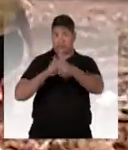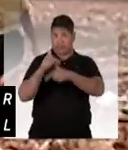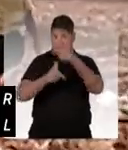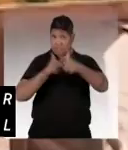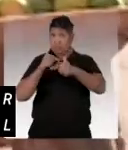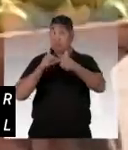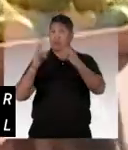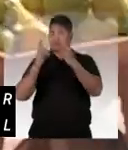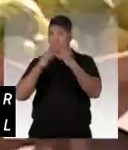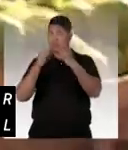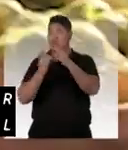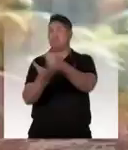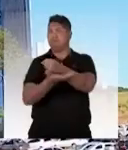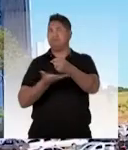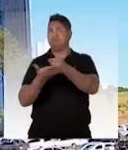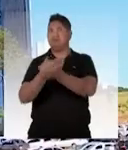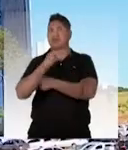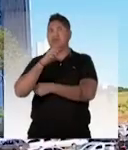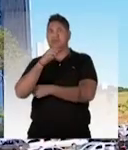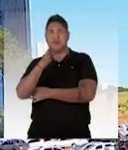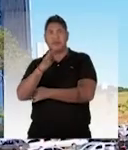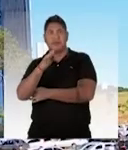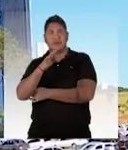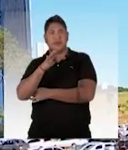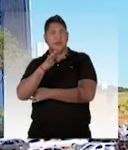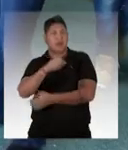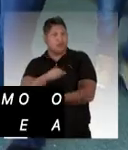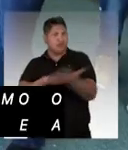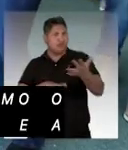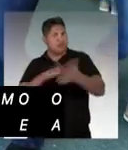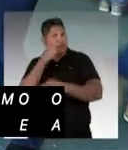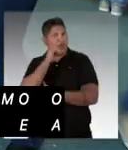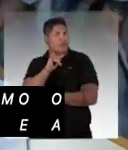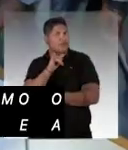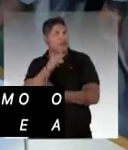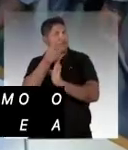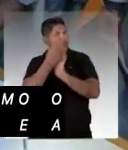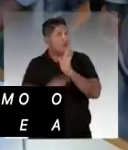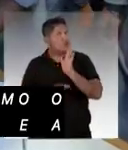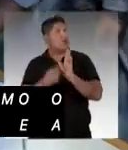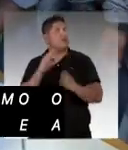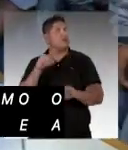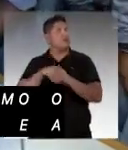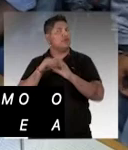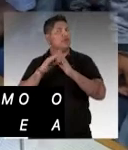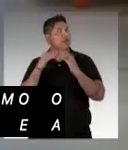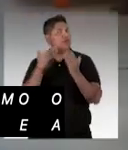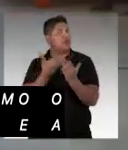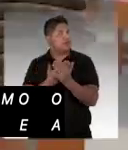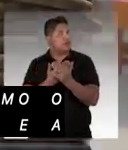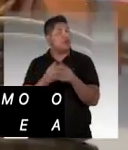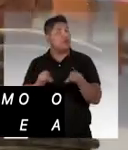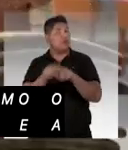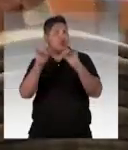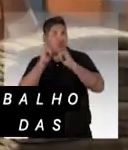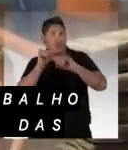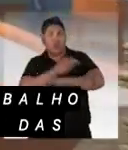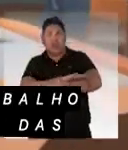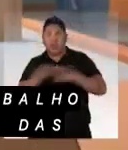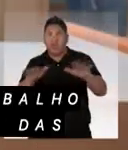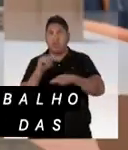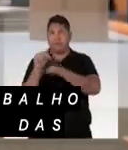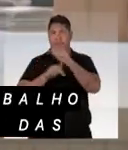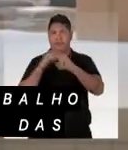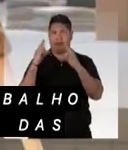Enfrentar o trabalho infantil é um dos pilares do MPT. Ações de prevenção, como o projeto MPT na Escola e a campanha Chega